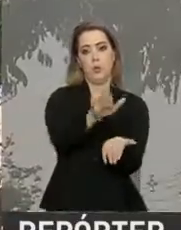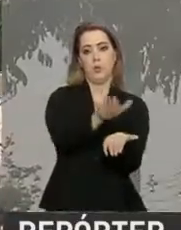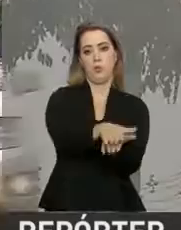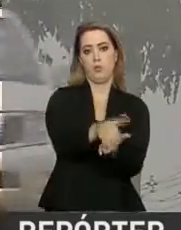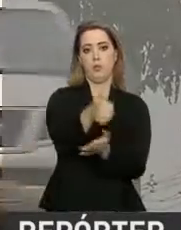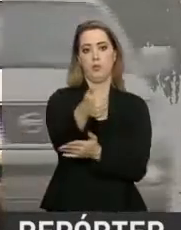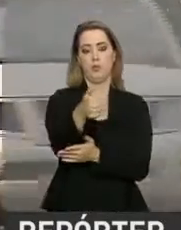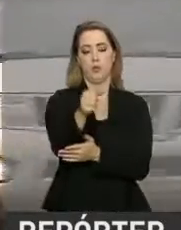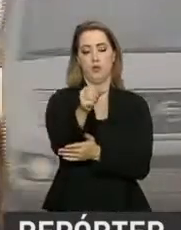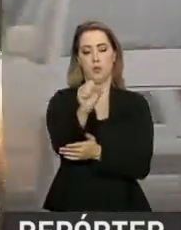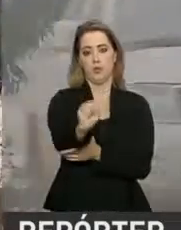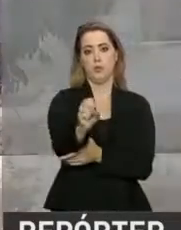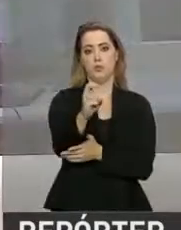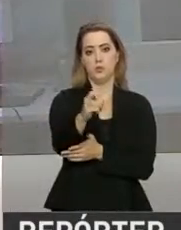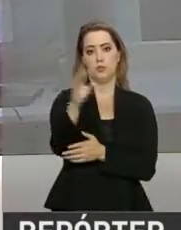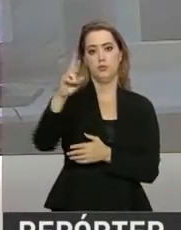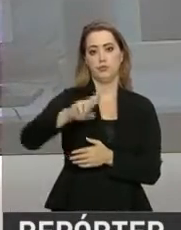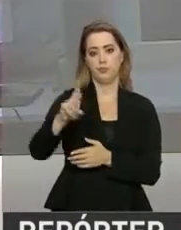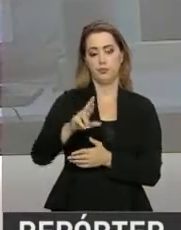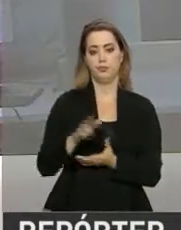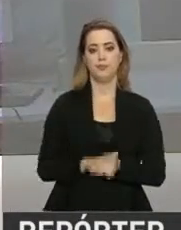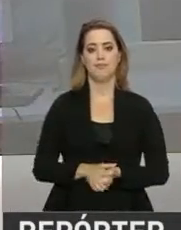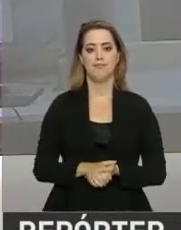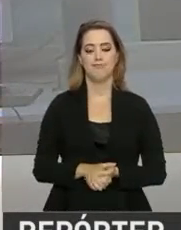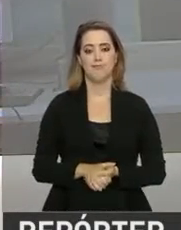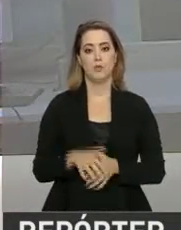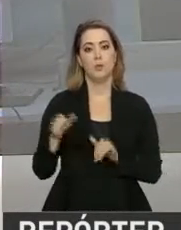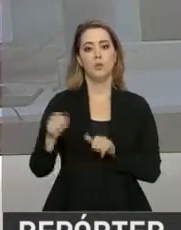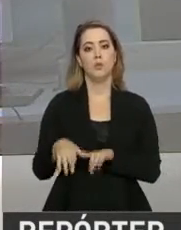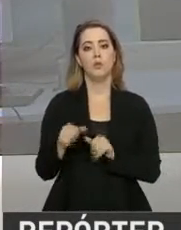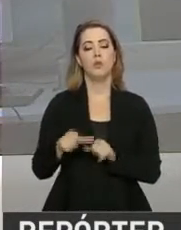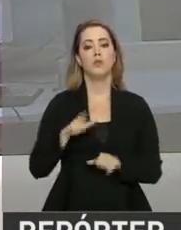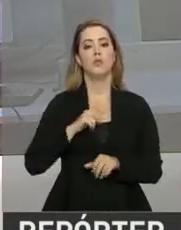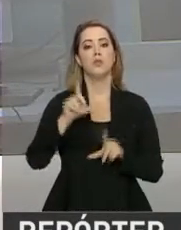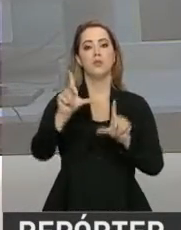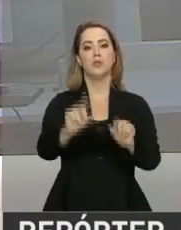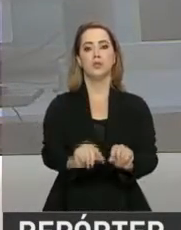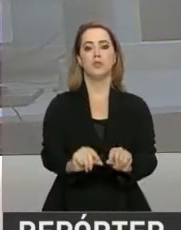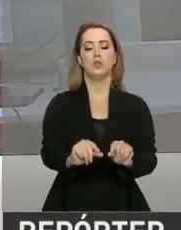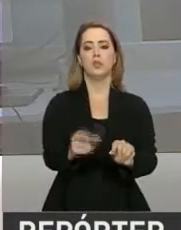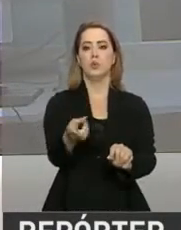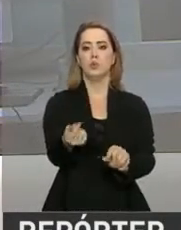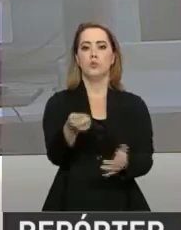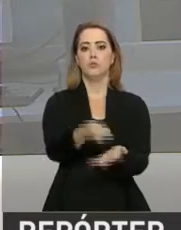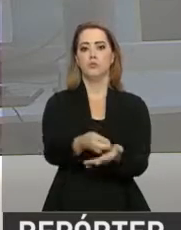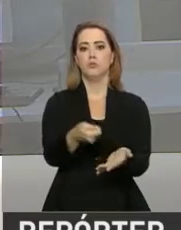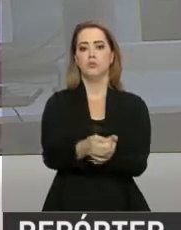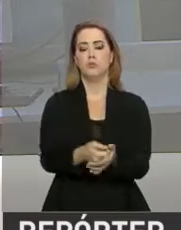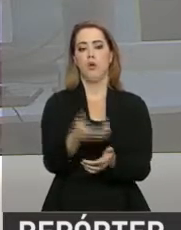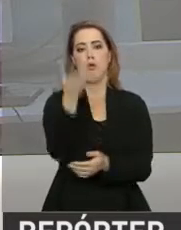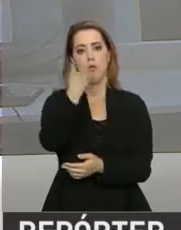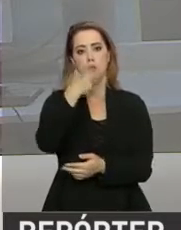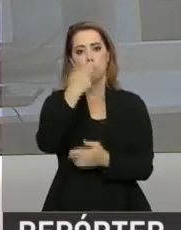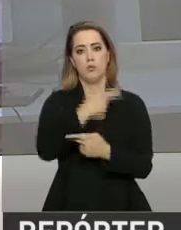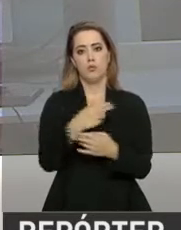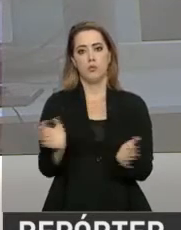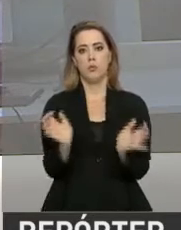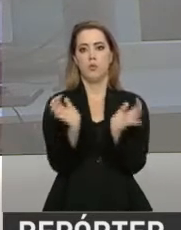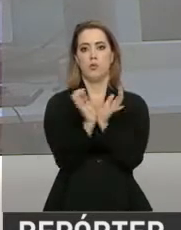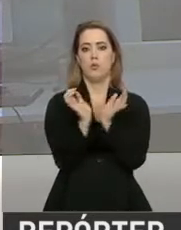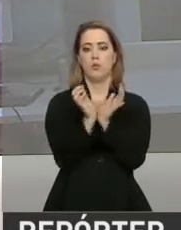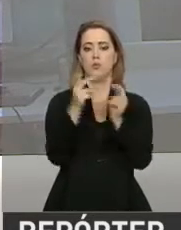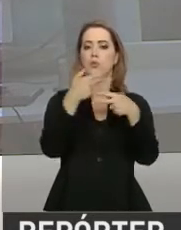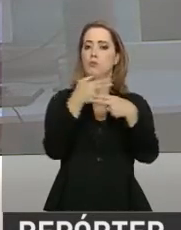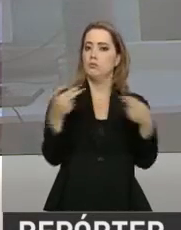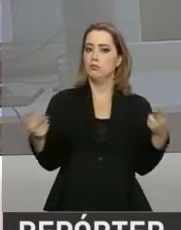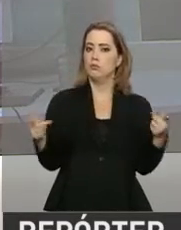R$ 85,00. Em setembro, houve queda no preço de frutas e hortaliças em 8 estados, segundo o boletim divulgado hoje